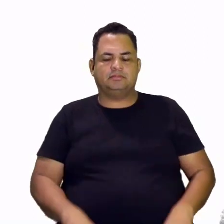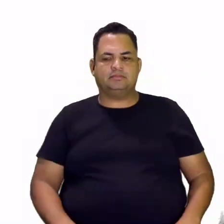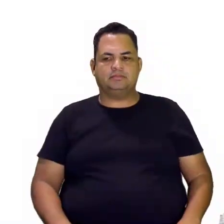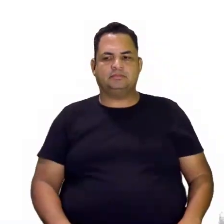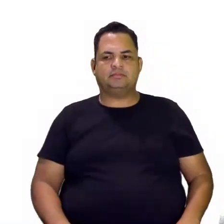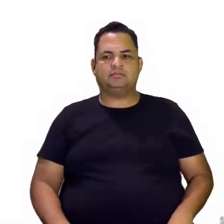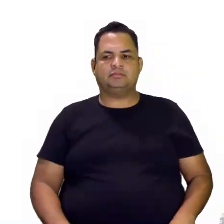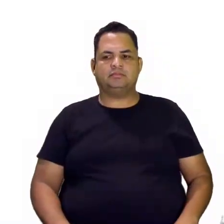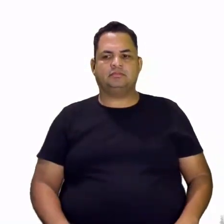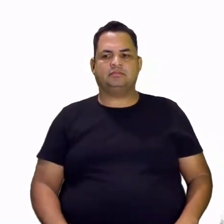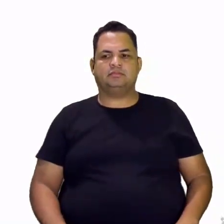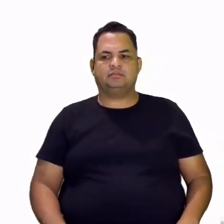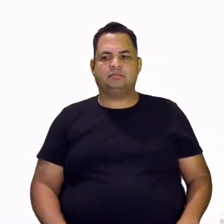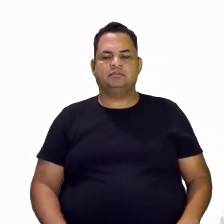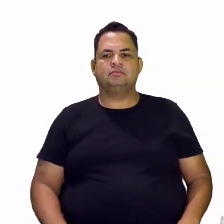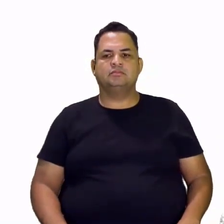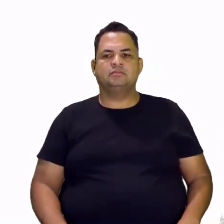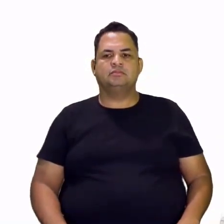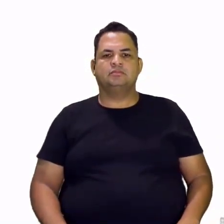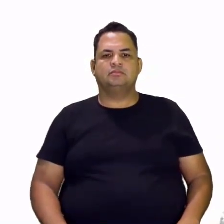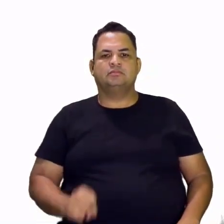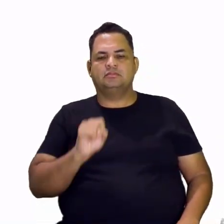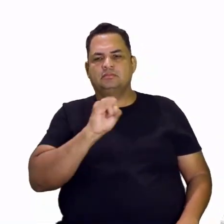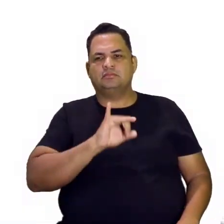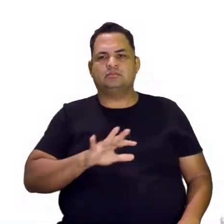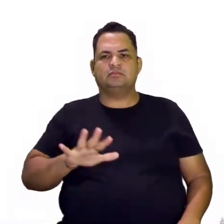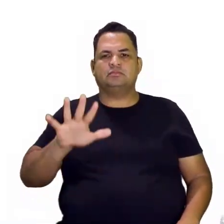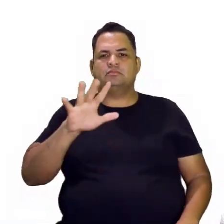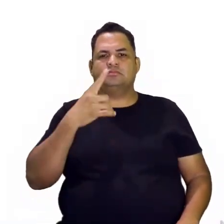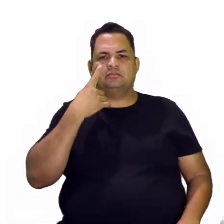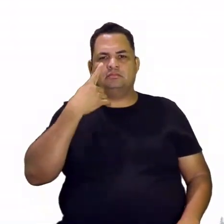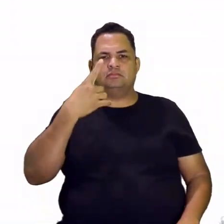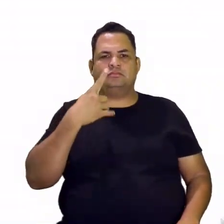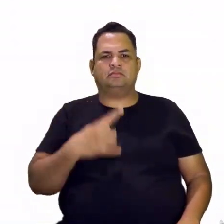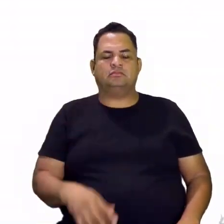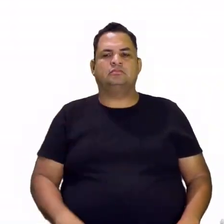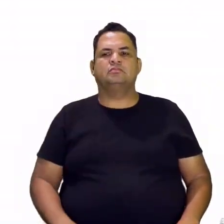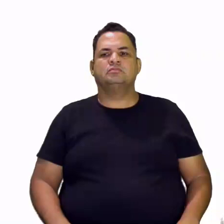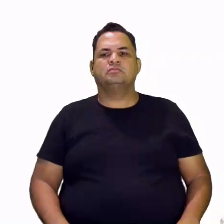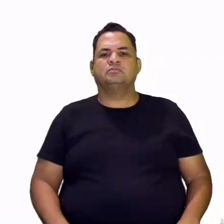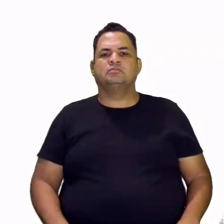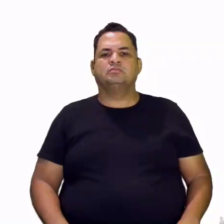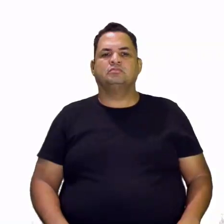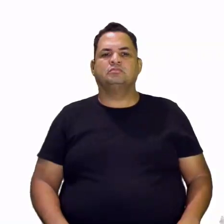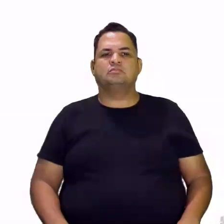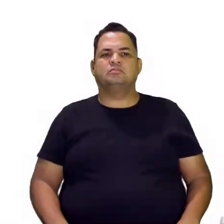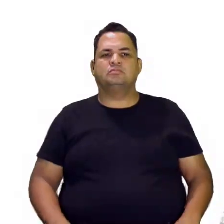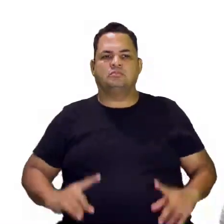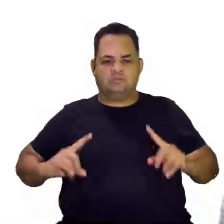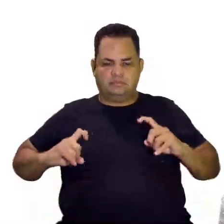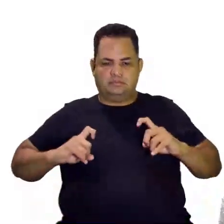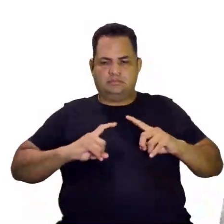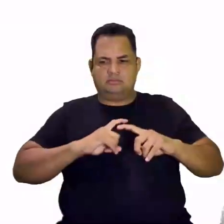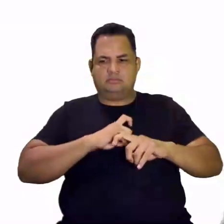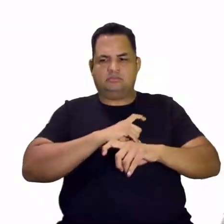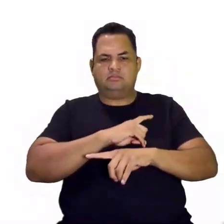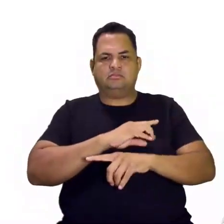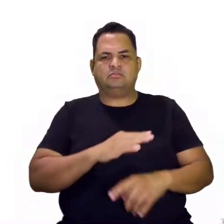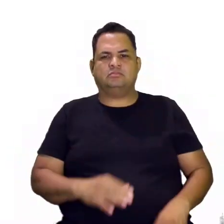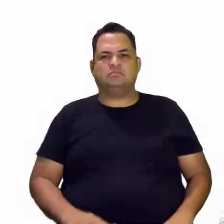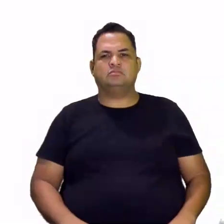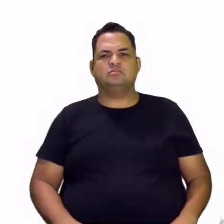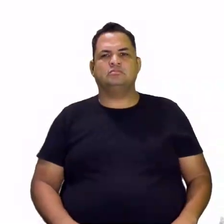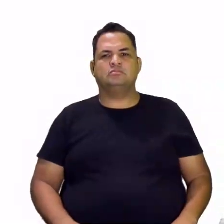lá falar um pouquinho dessas bactérias. Aqui nessa imagem você tá vendo, tá? Uma bactéria.